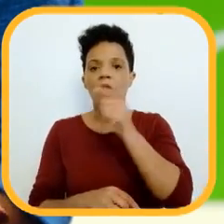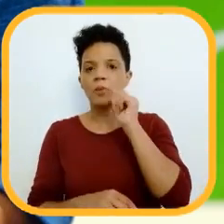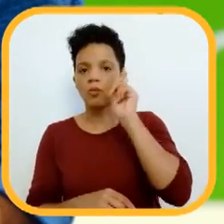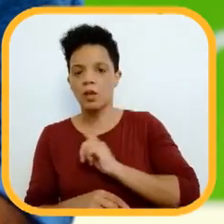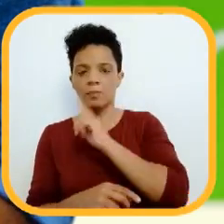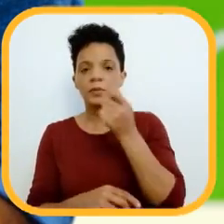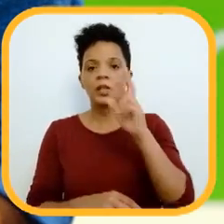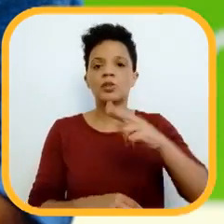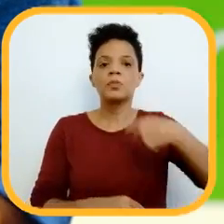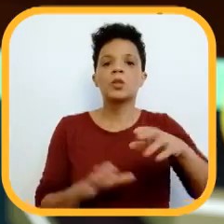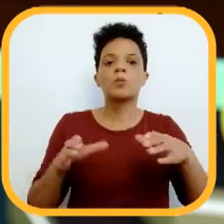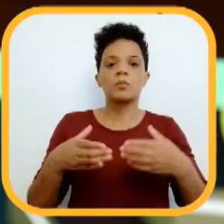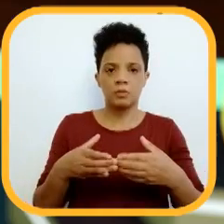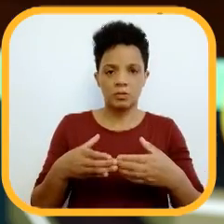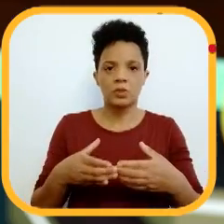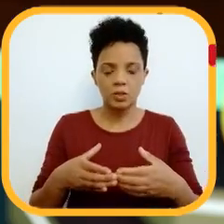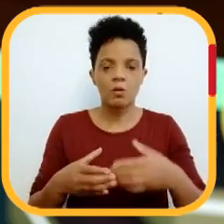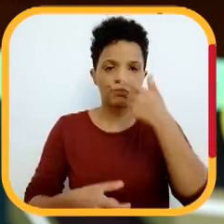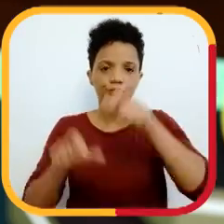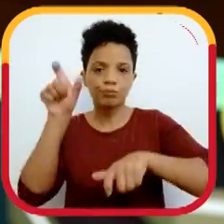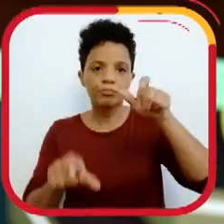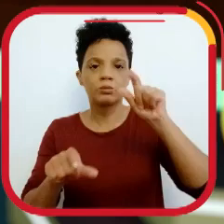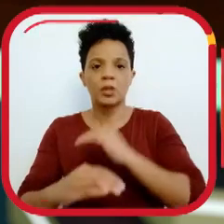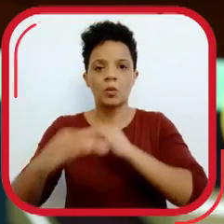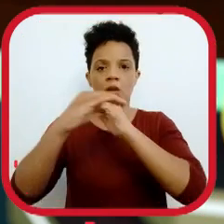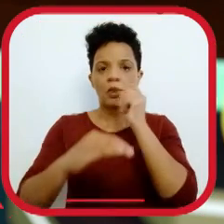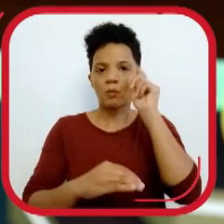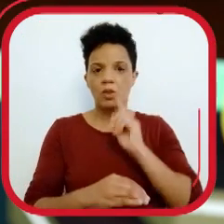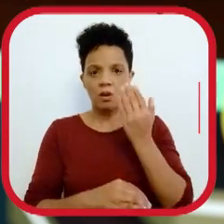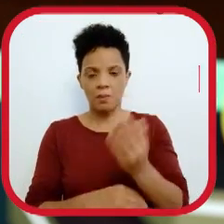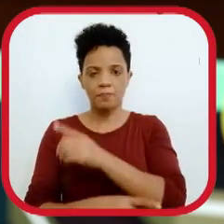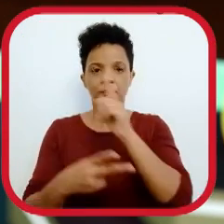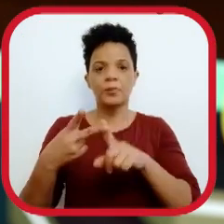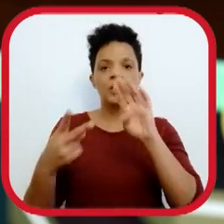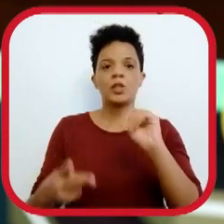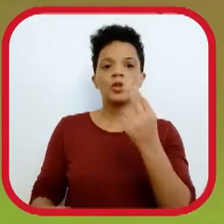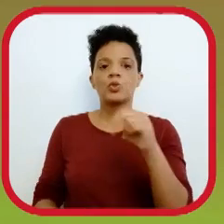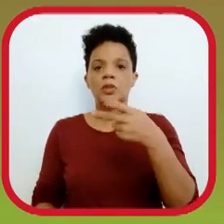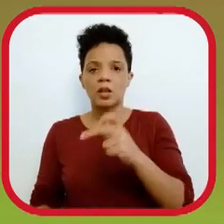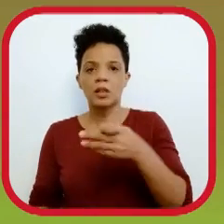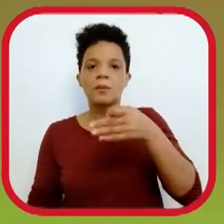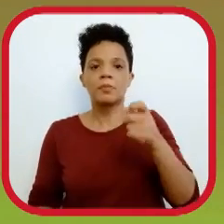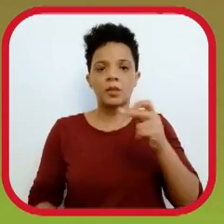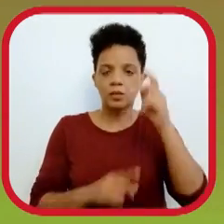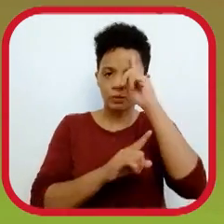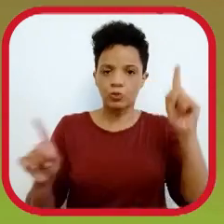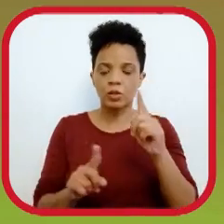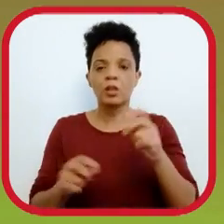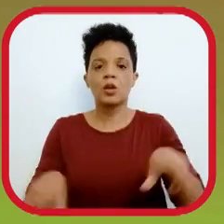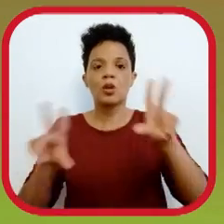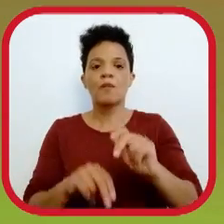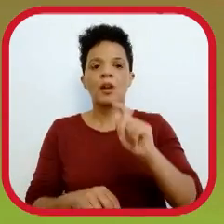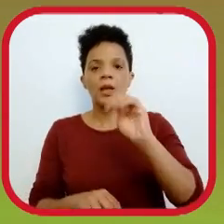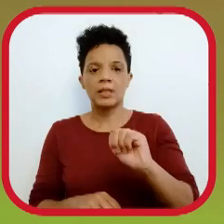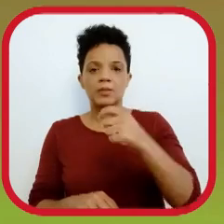de Violência de Género e ex-presidente da Comissão para a Cidadania e Igualdade de Género, e Susana Peralta, professora na